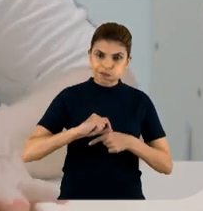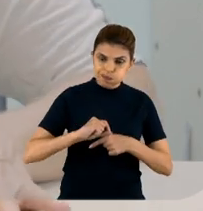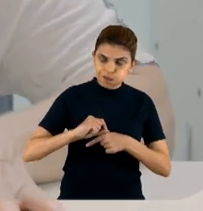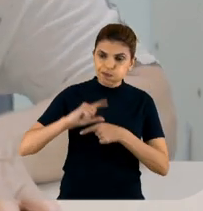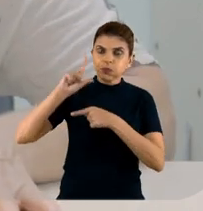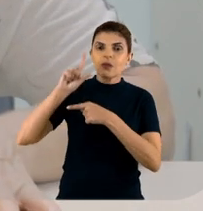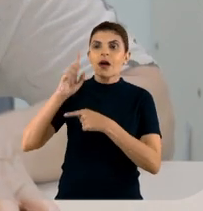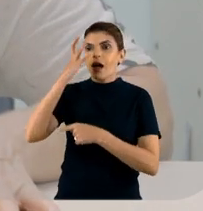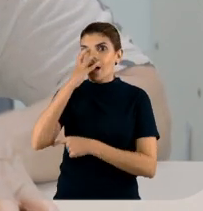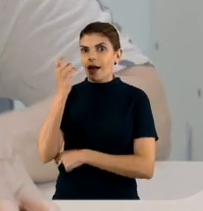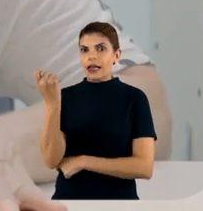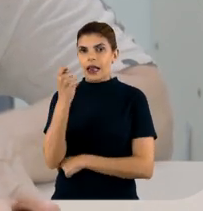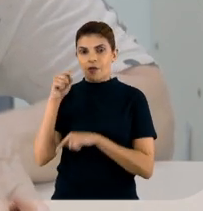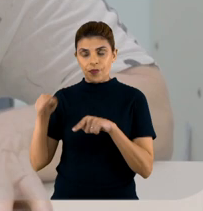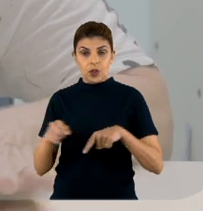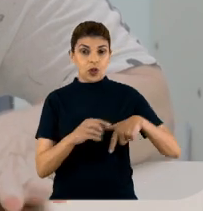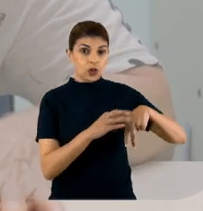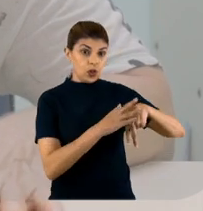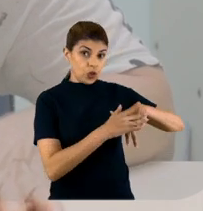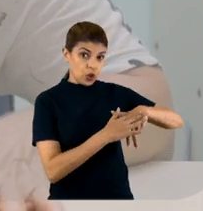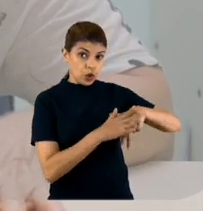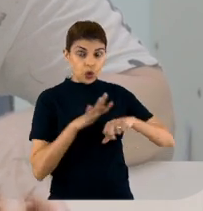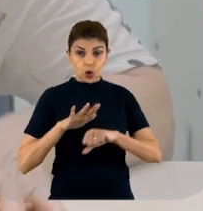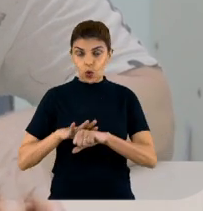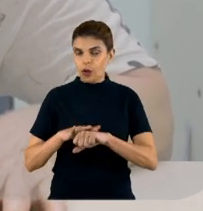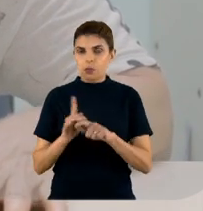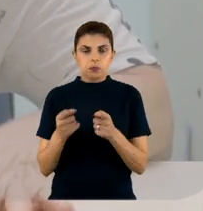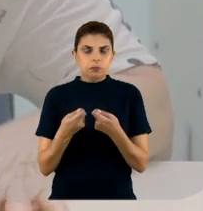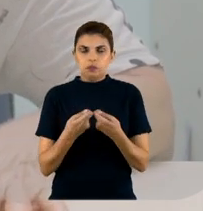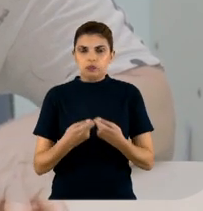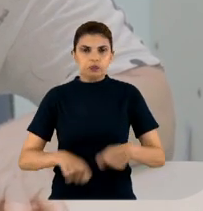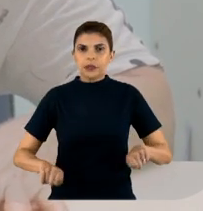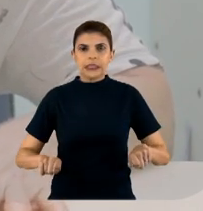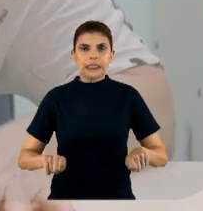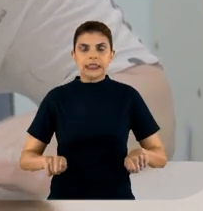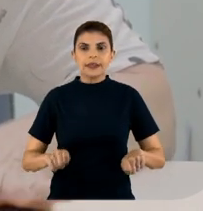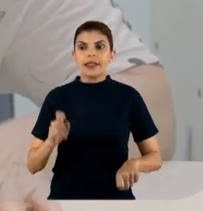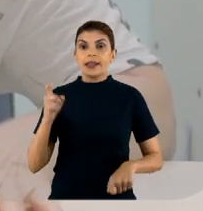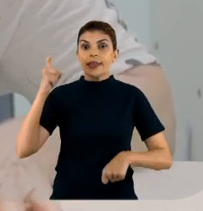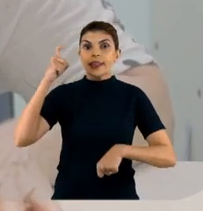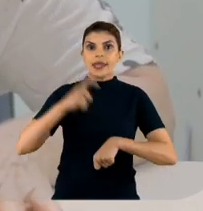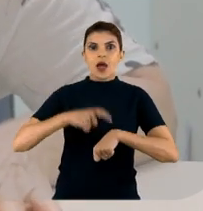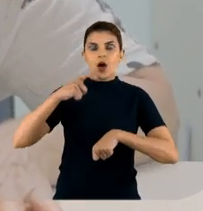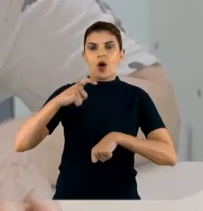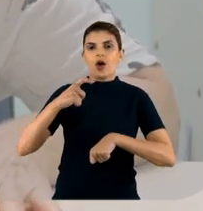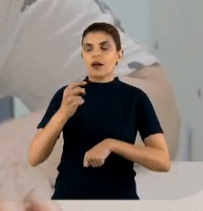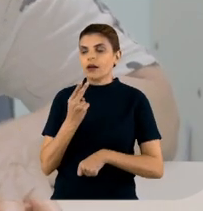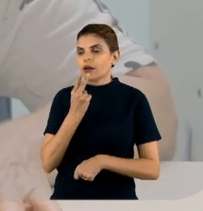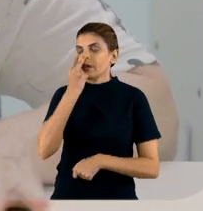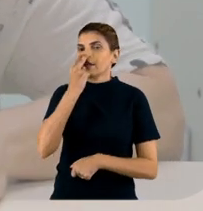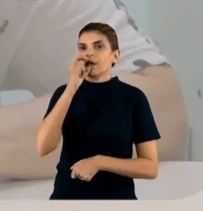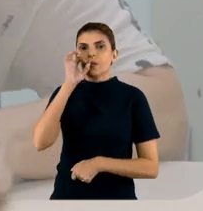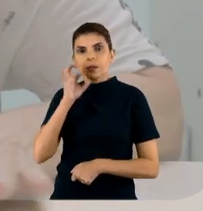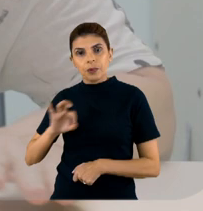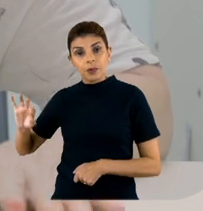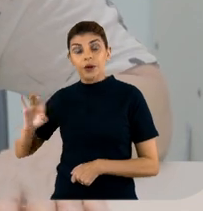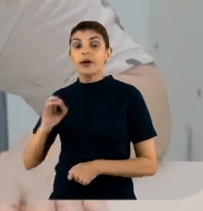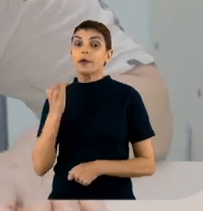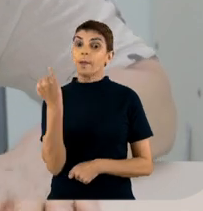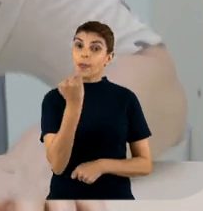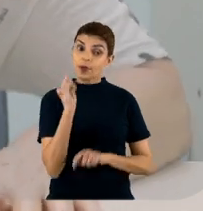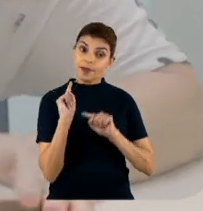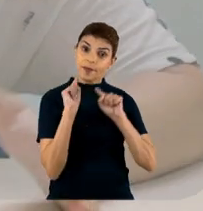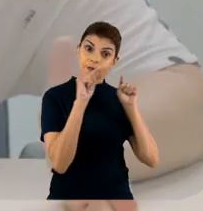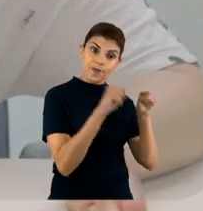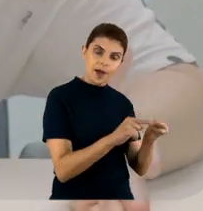gravidade o o doente não precisa eh ser intubado para inf CTI na verdade o ideal é que ele vá para